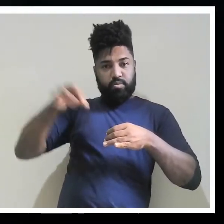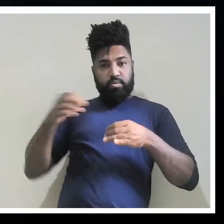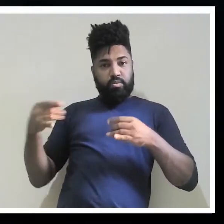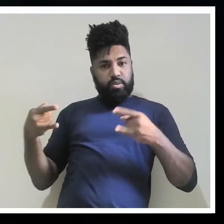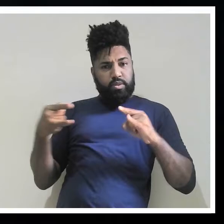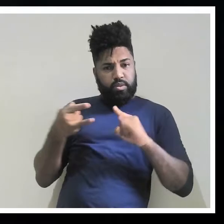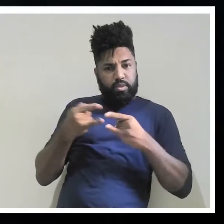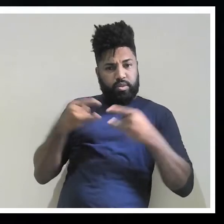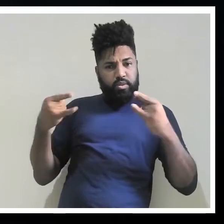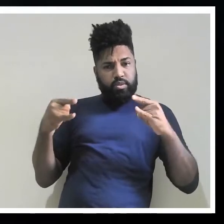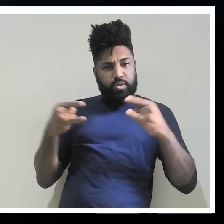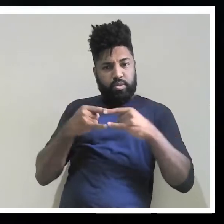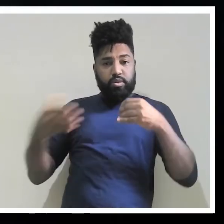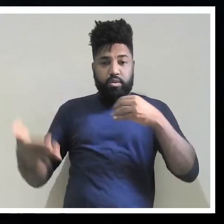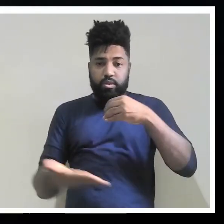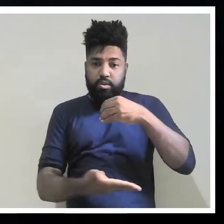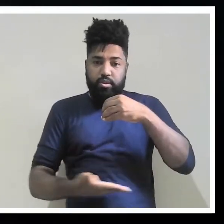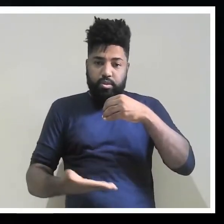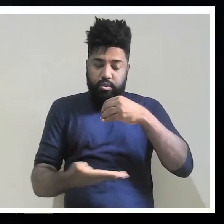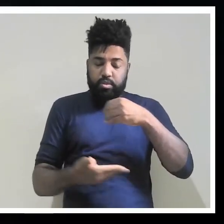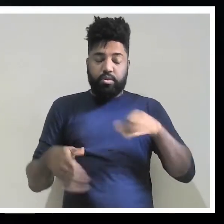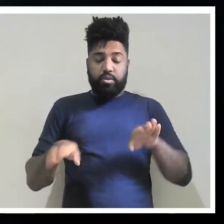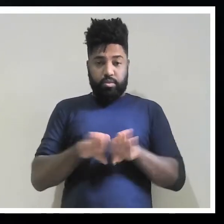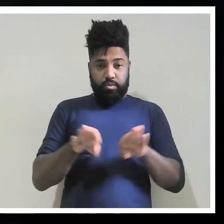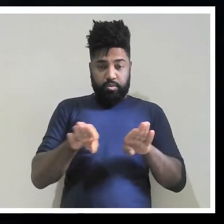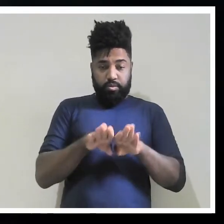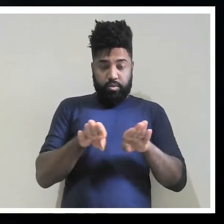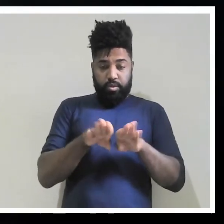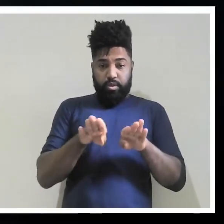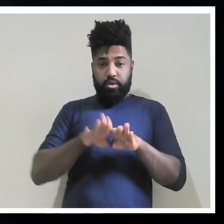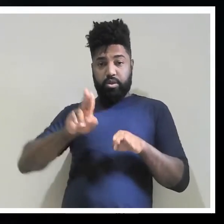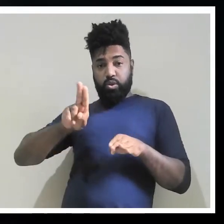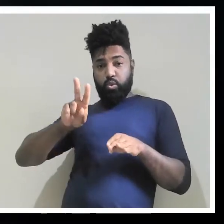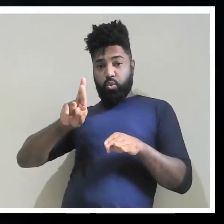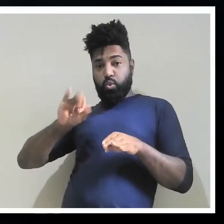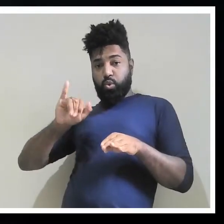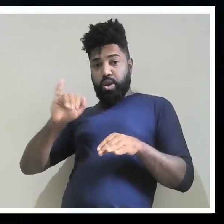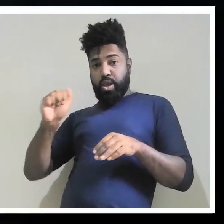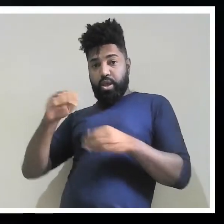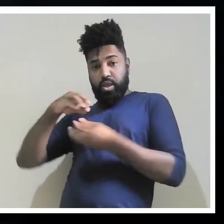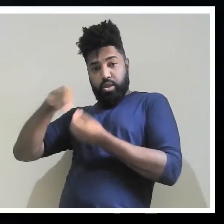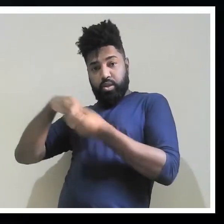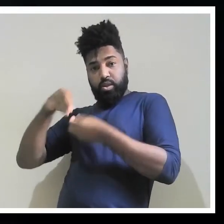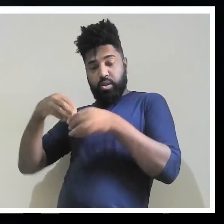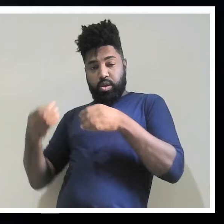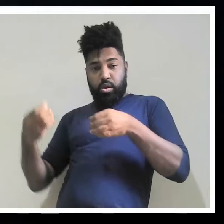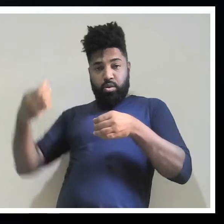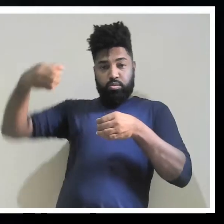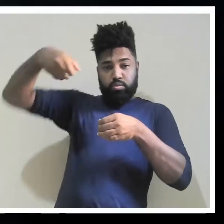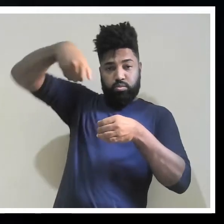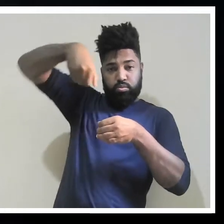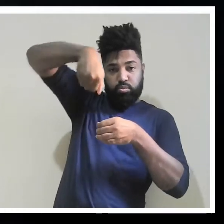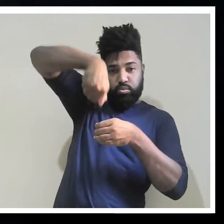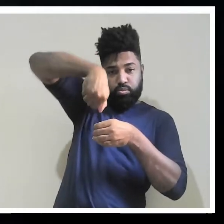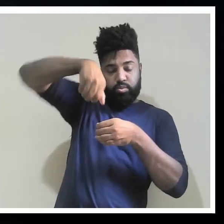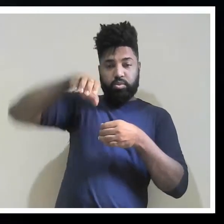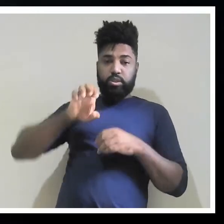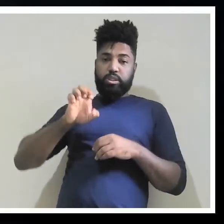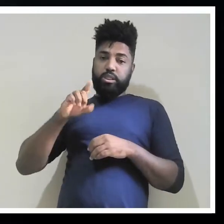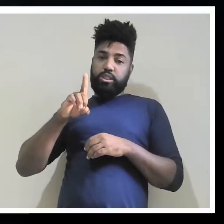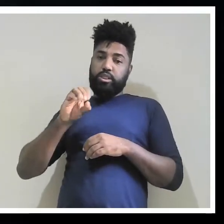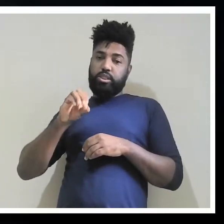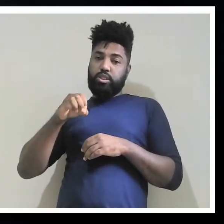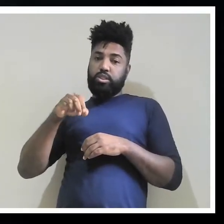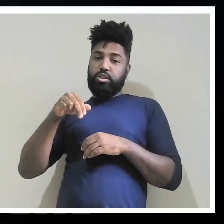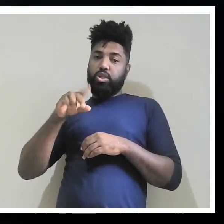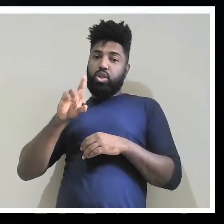que fica embaixo desse balão. Nós colocamos a solução de ureia no balão. A dissolução da ureia é endotérmica, né? Então gera